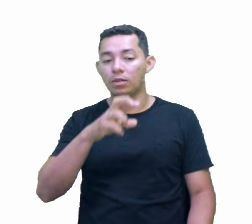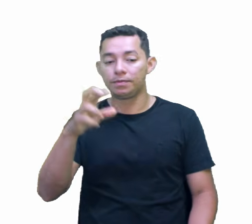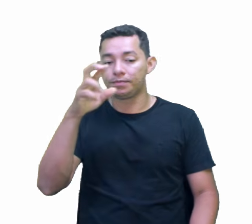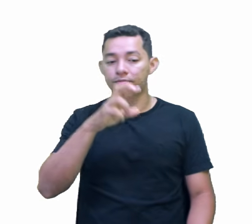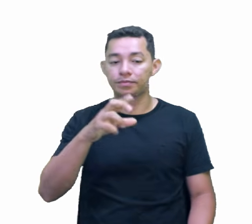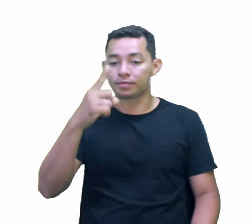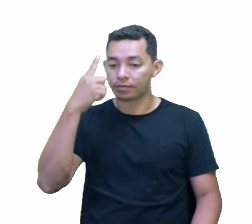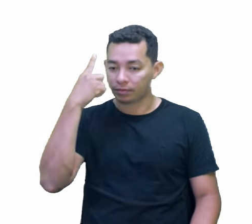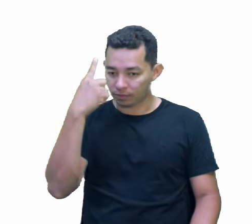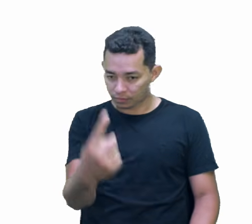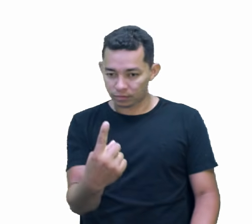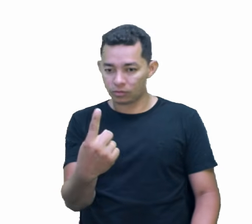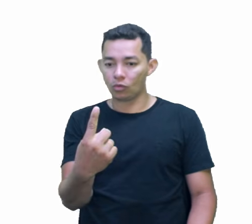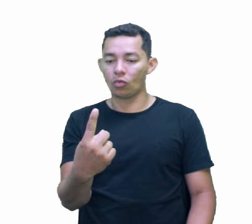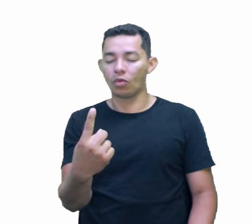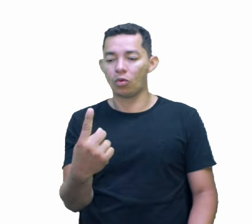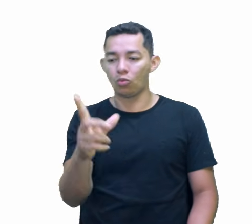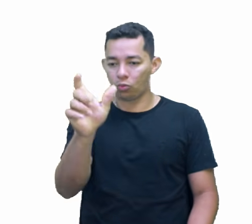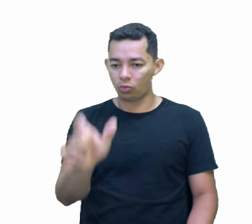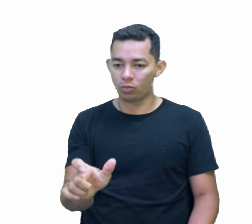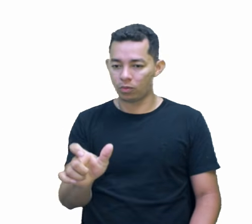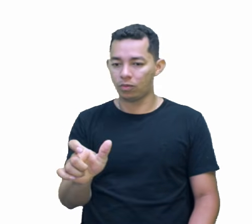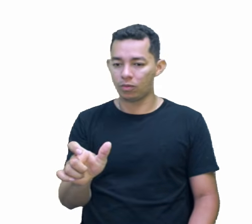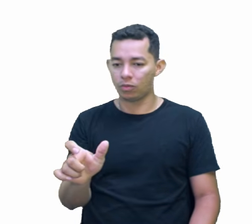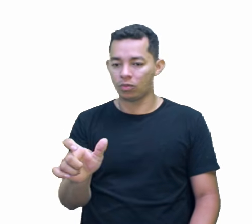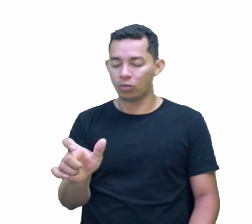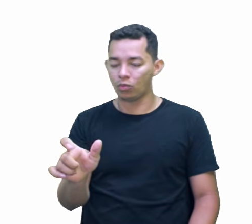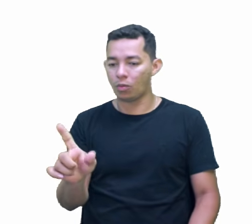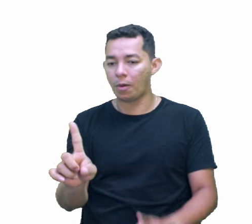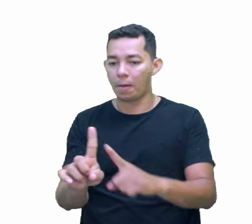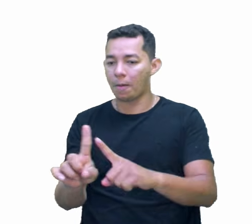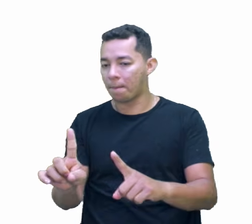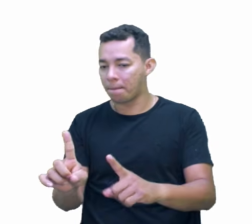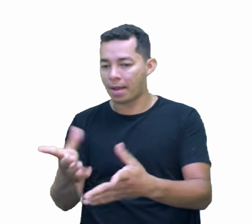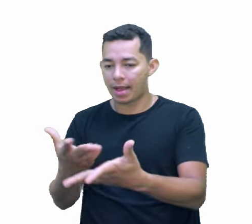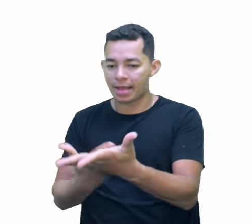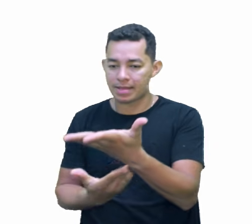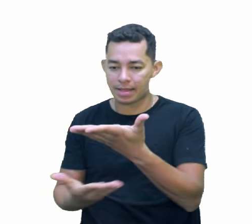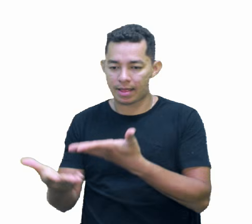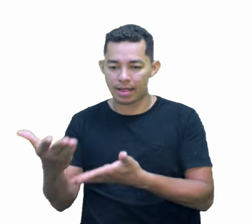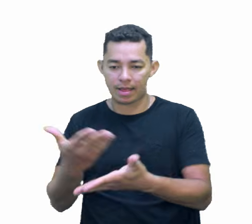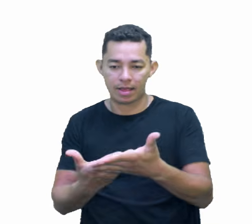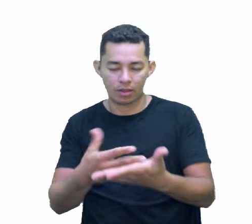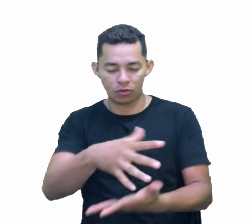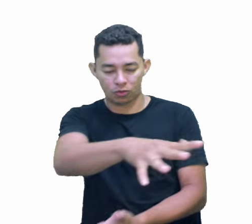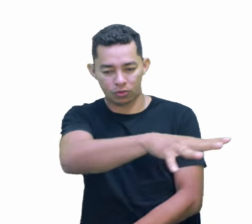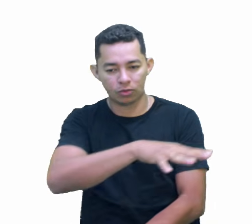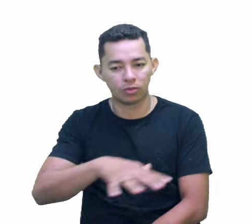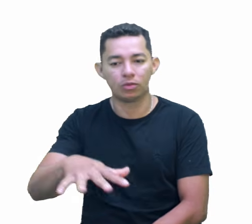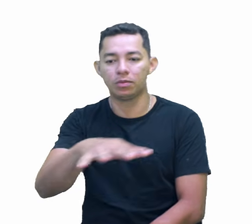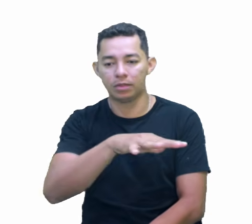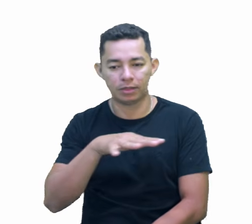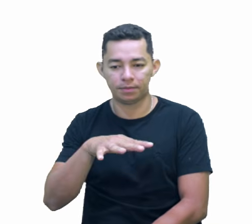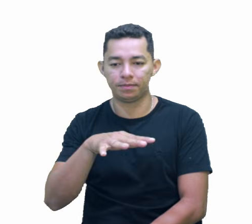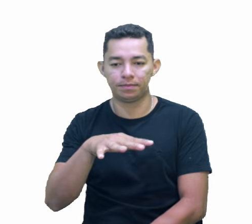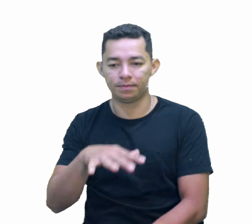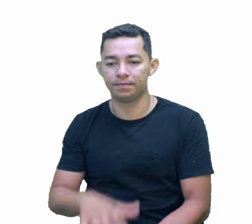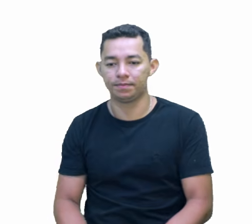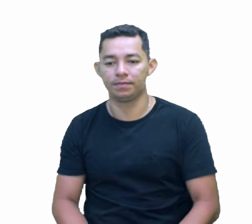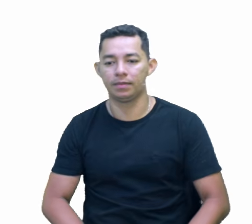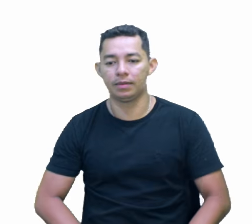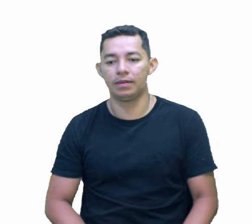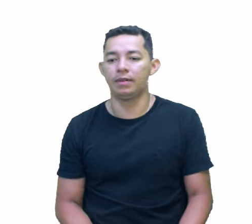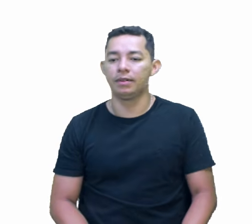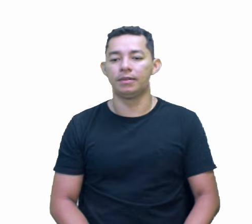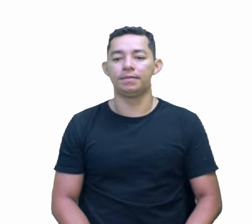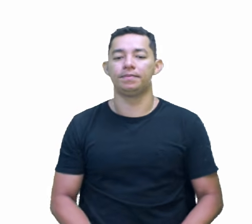de um indivíduo com relação ao ambiente em que ele vive. Né? Olha isso. Ó. A cinecologia